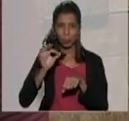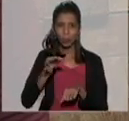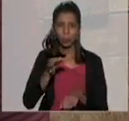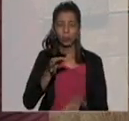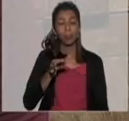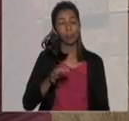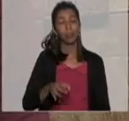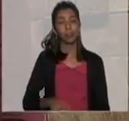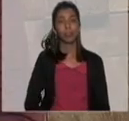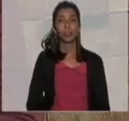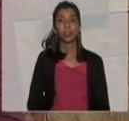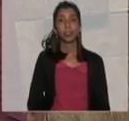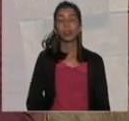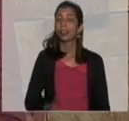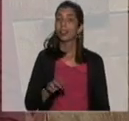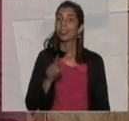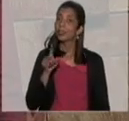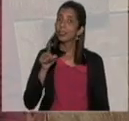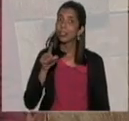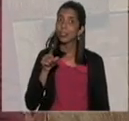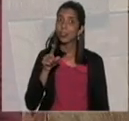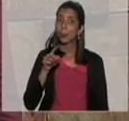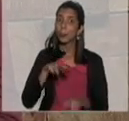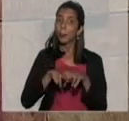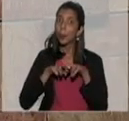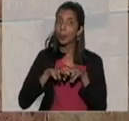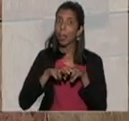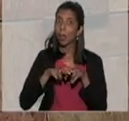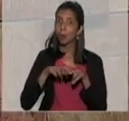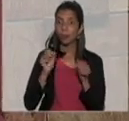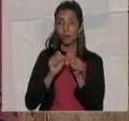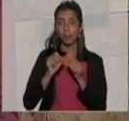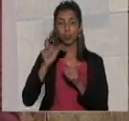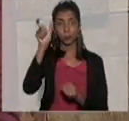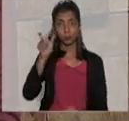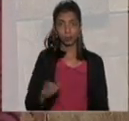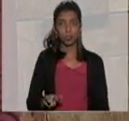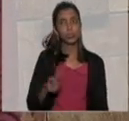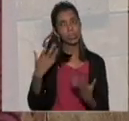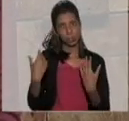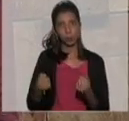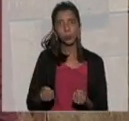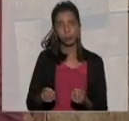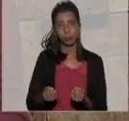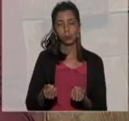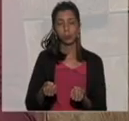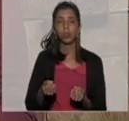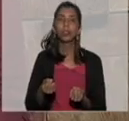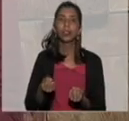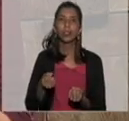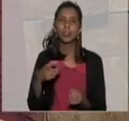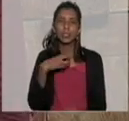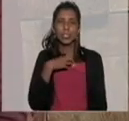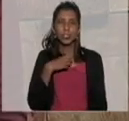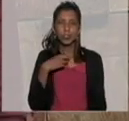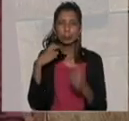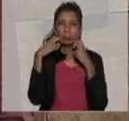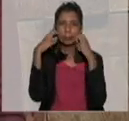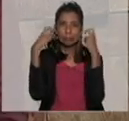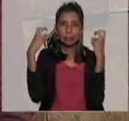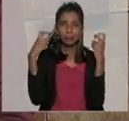é e isso te causou não foi foi por conta do papel que obviamente que você aceitou fazer te causou